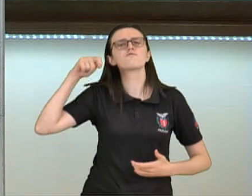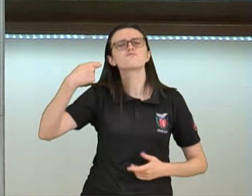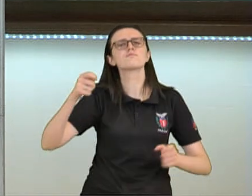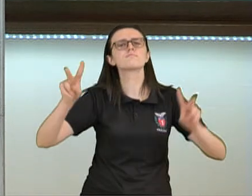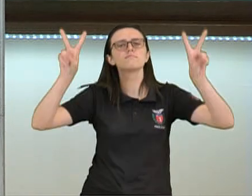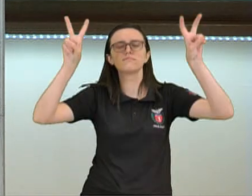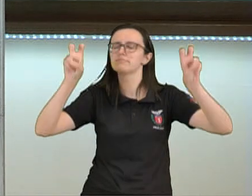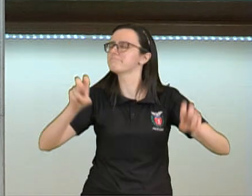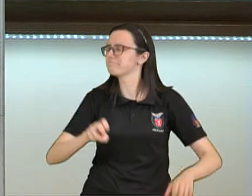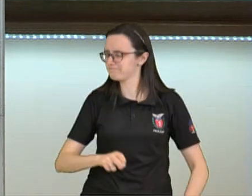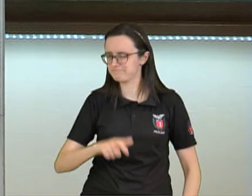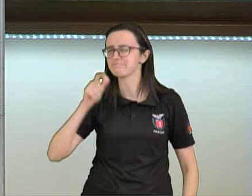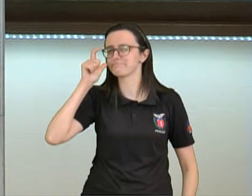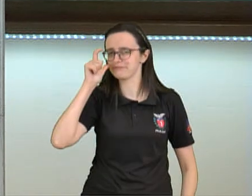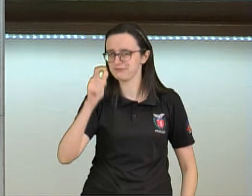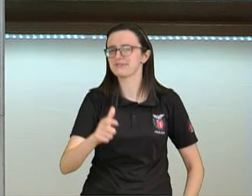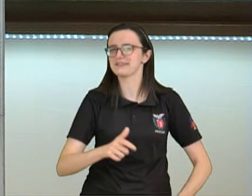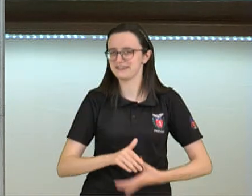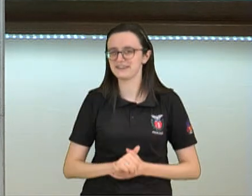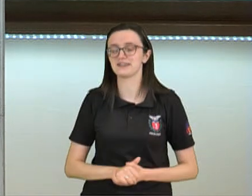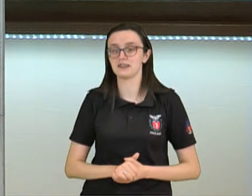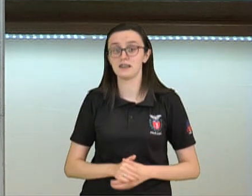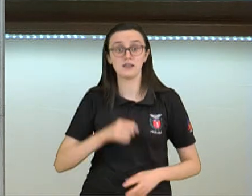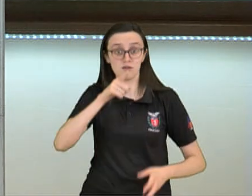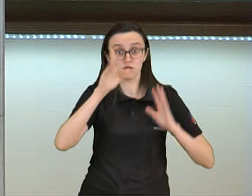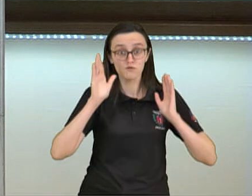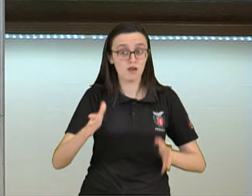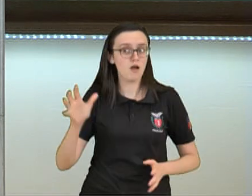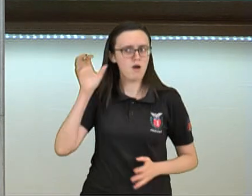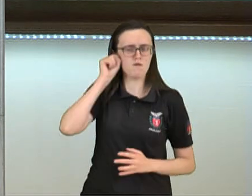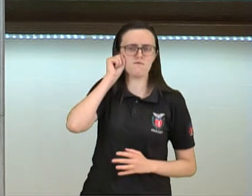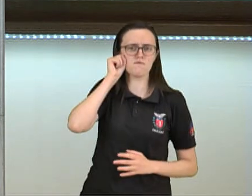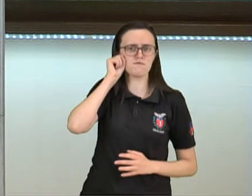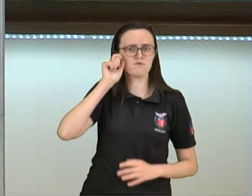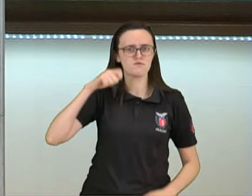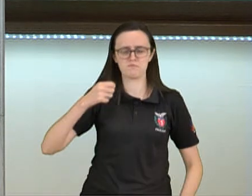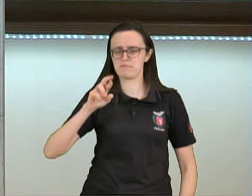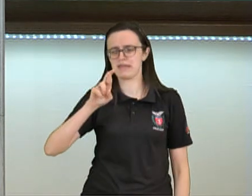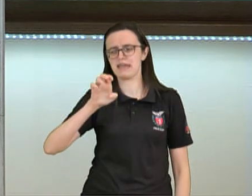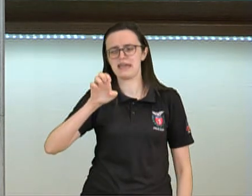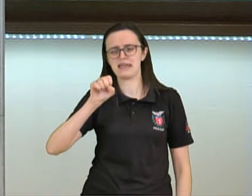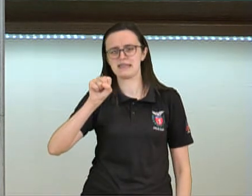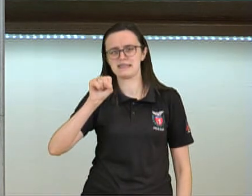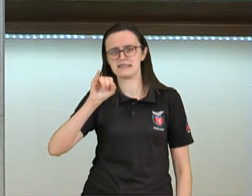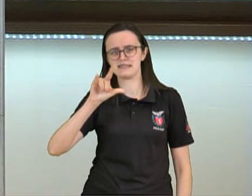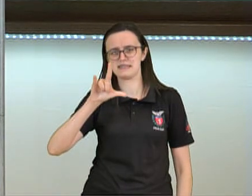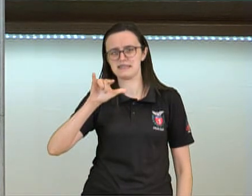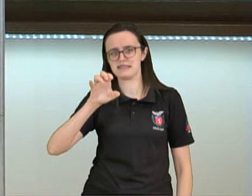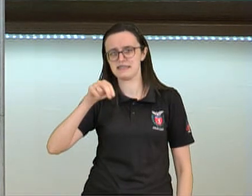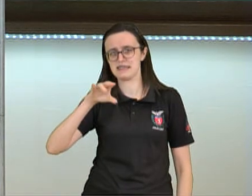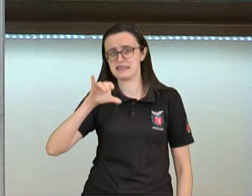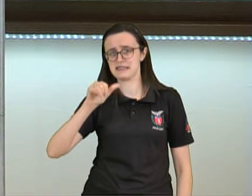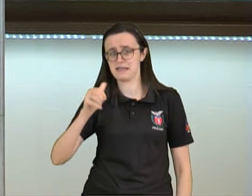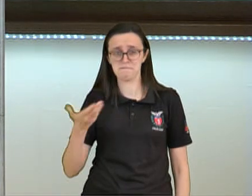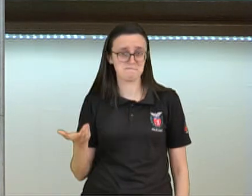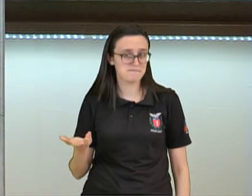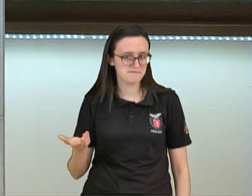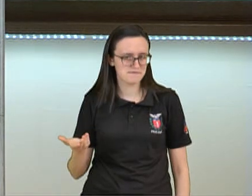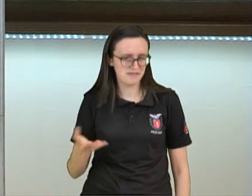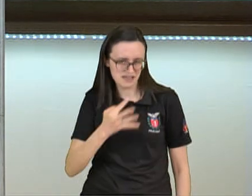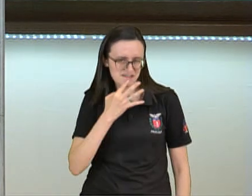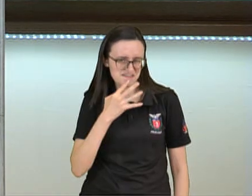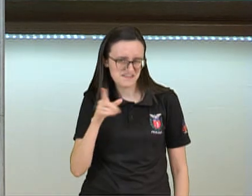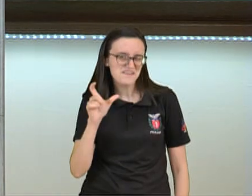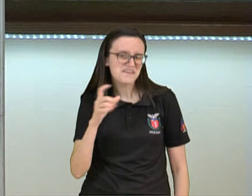tema bem interessante. Por acaso você já ouviu a palavra resiliência? Já ouviu